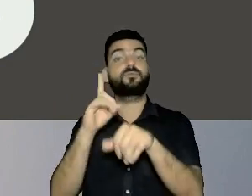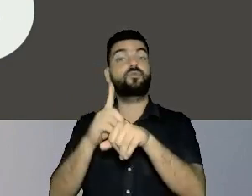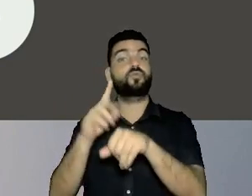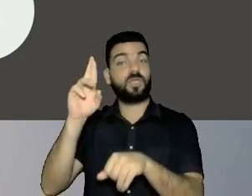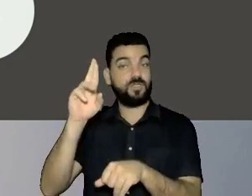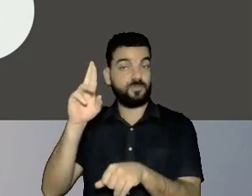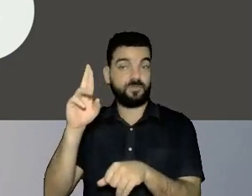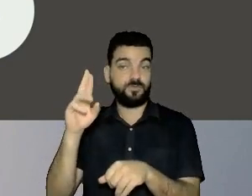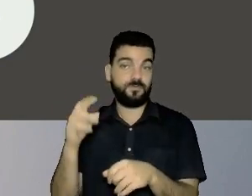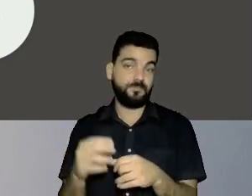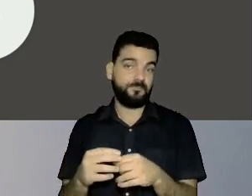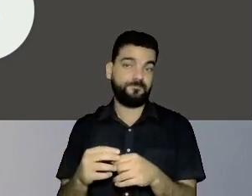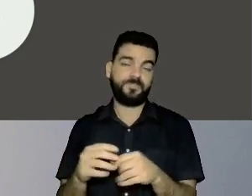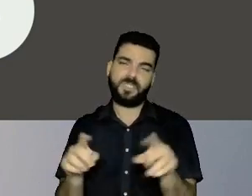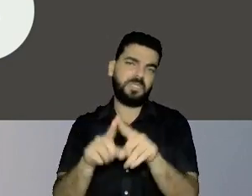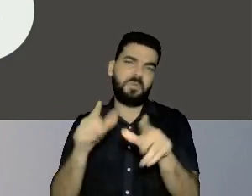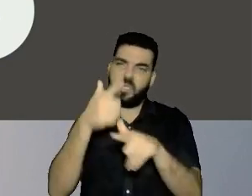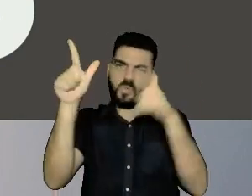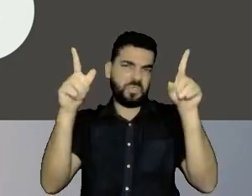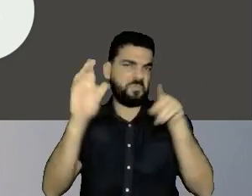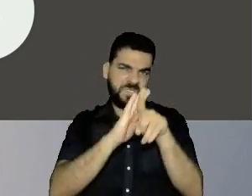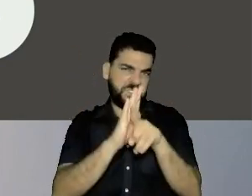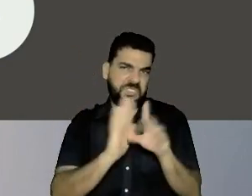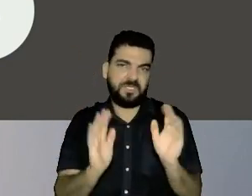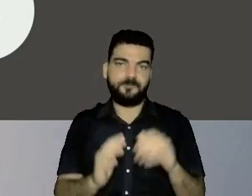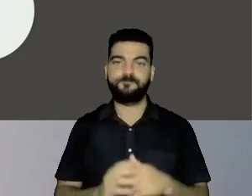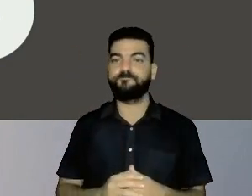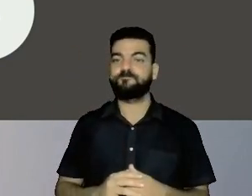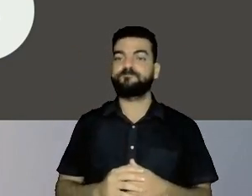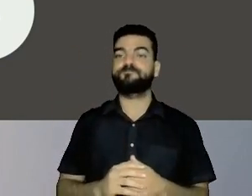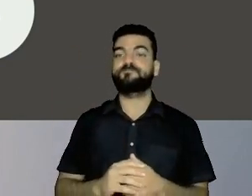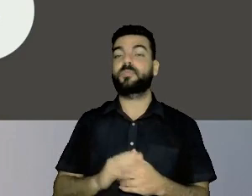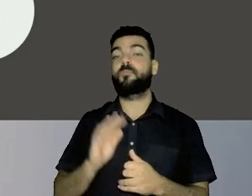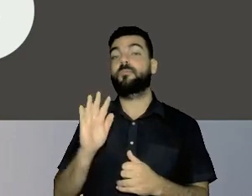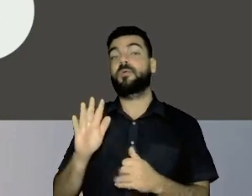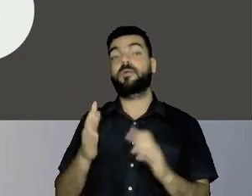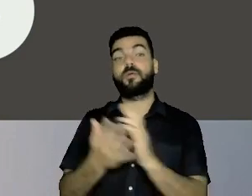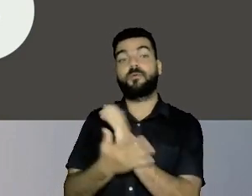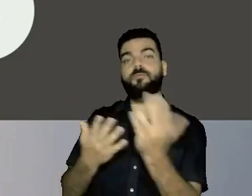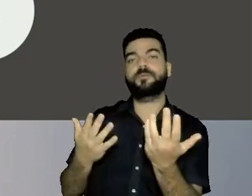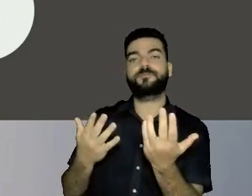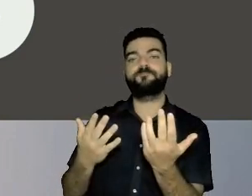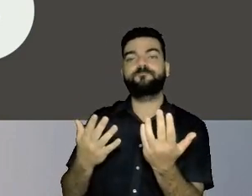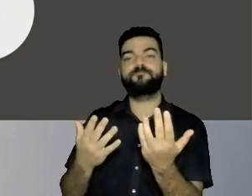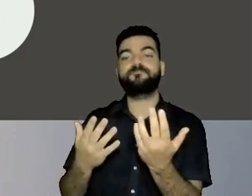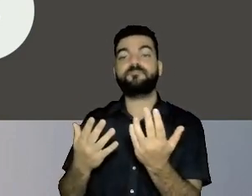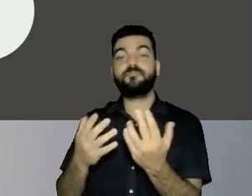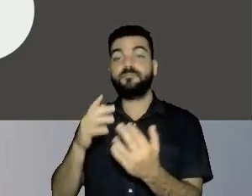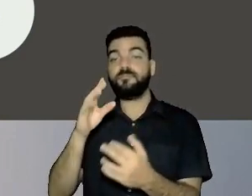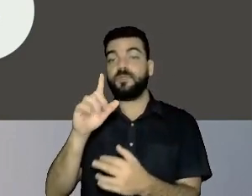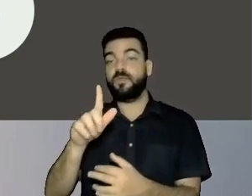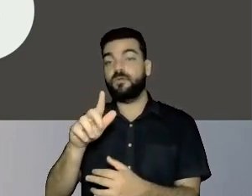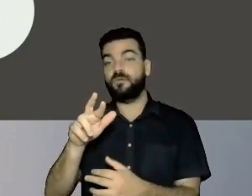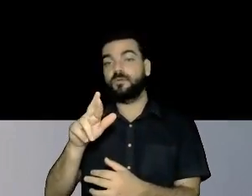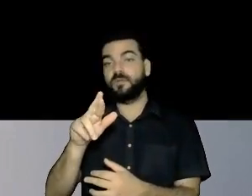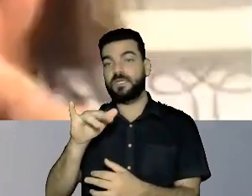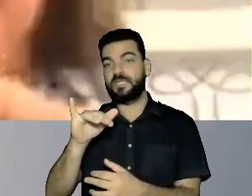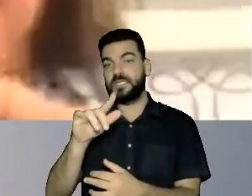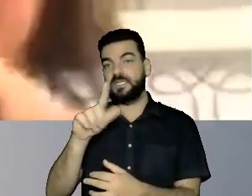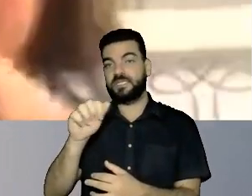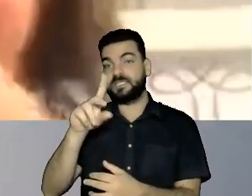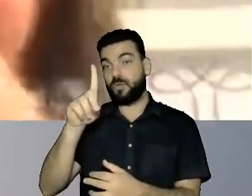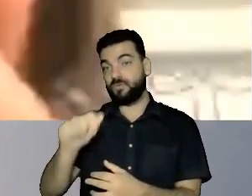algumas pesquisas que eu fiz, que eu tenho feito, por conta do doutorado e também de outras pesquisas anteriores.